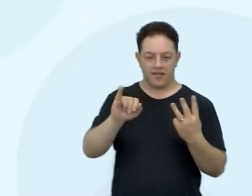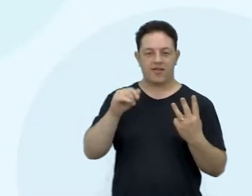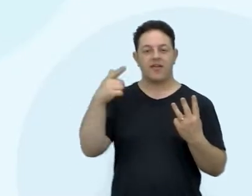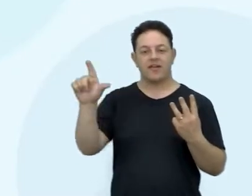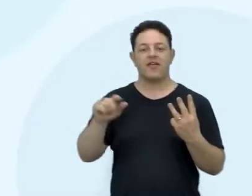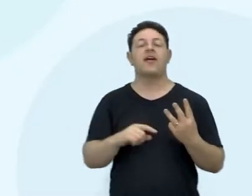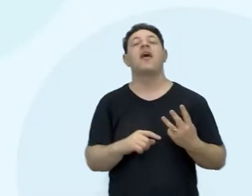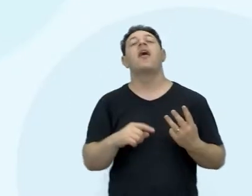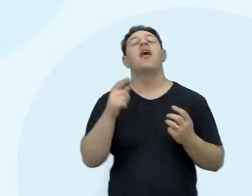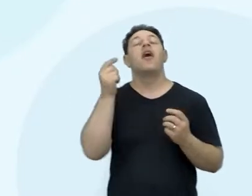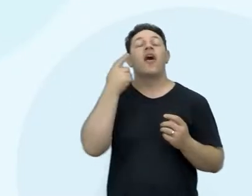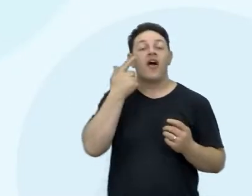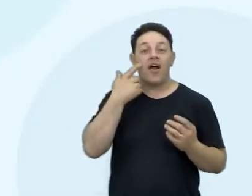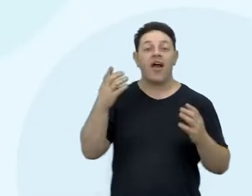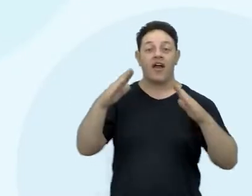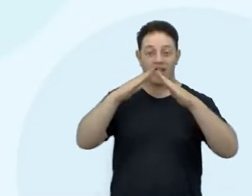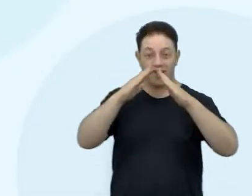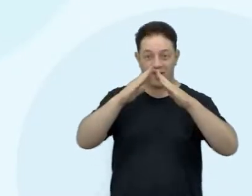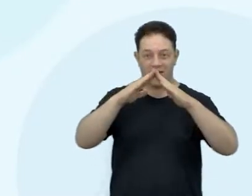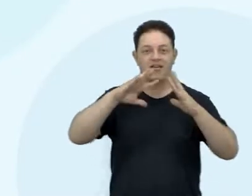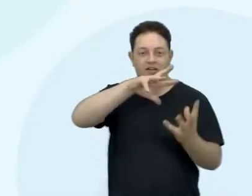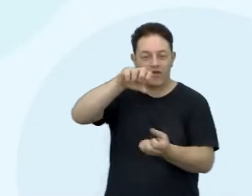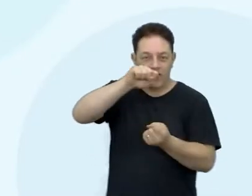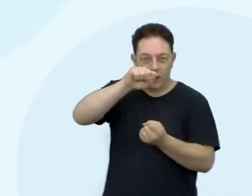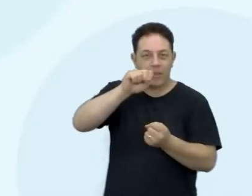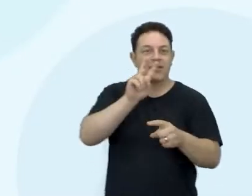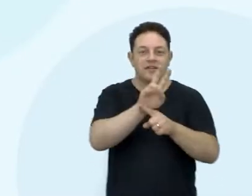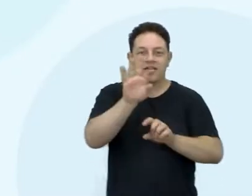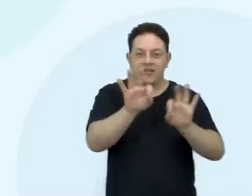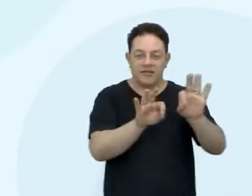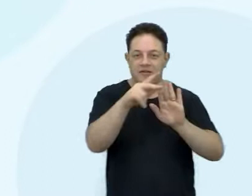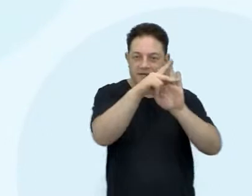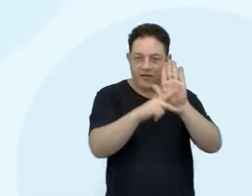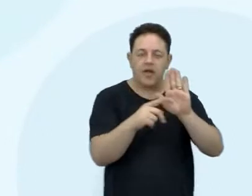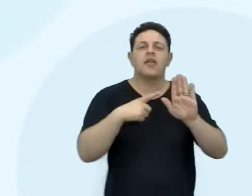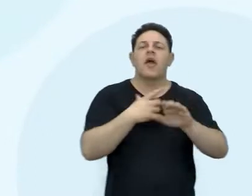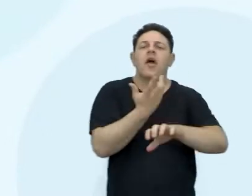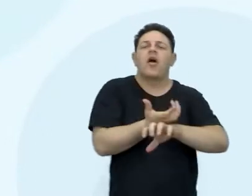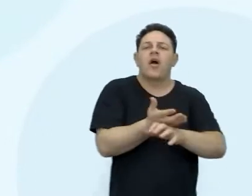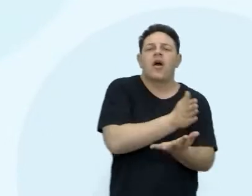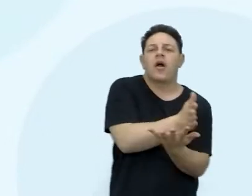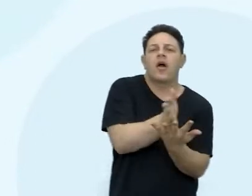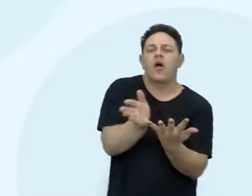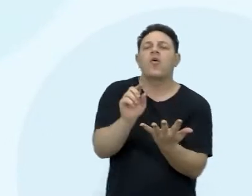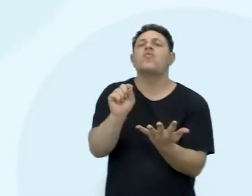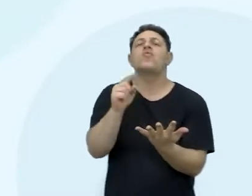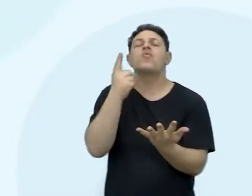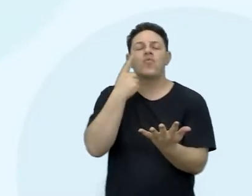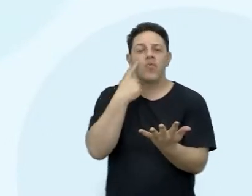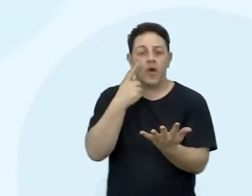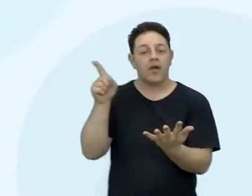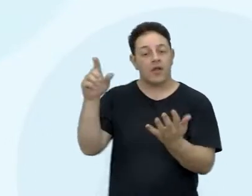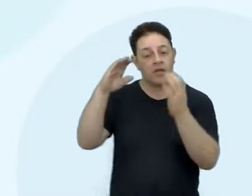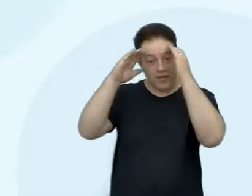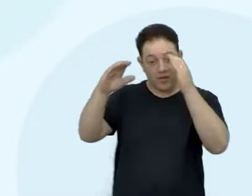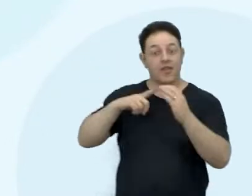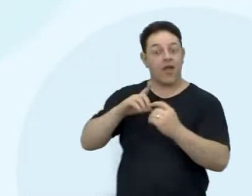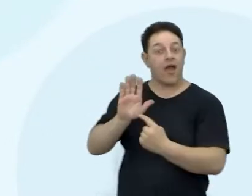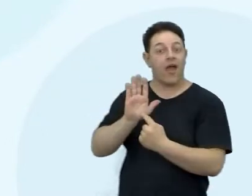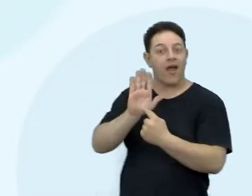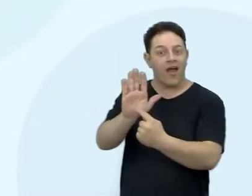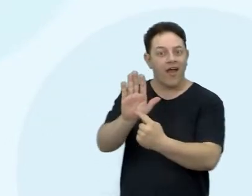Projeto Casa Sustentável. E aí, os componentes curriculares vão seguir aqui com a